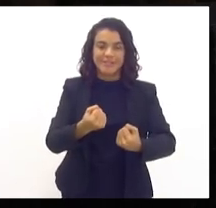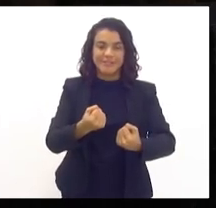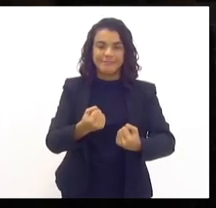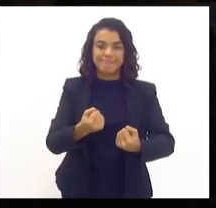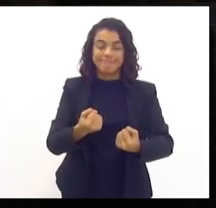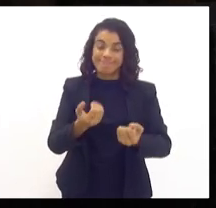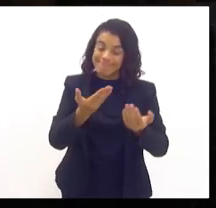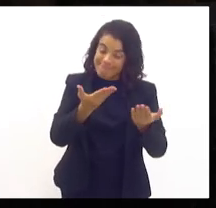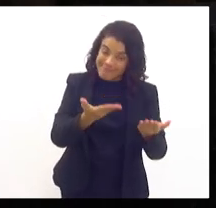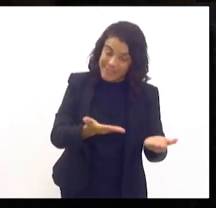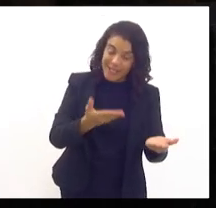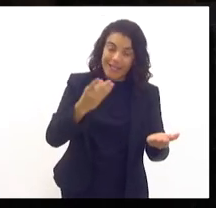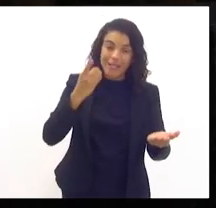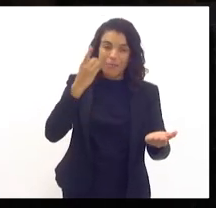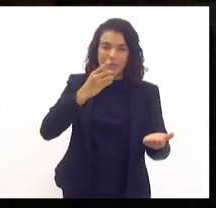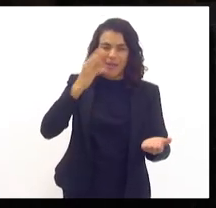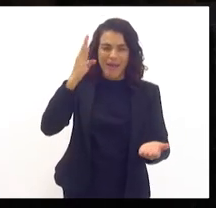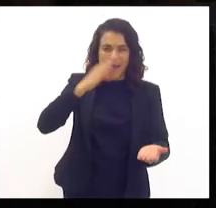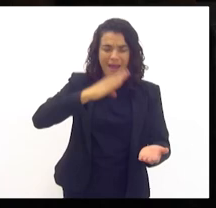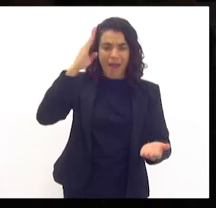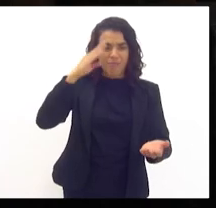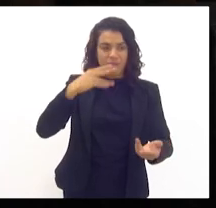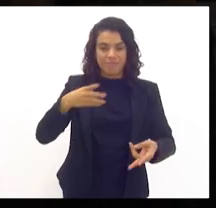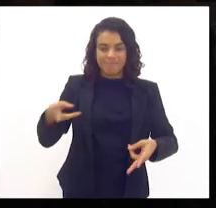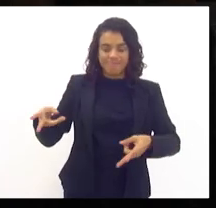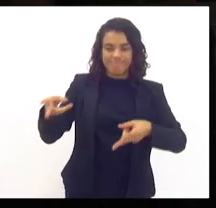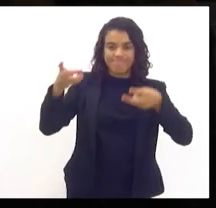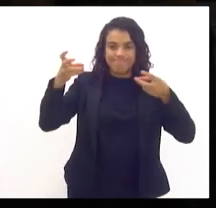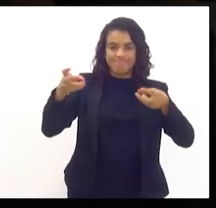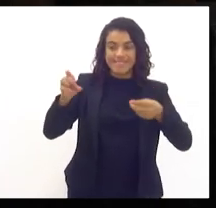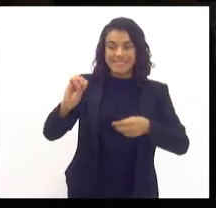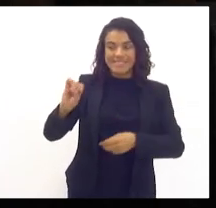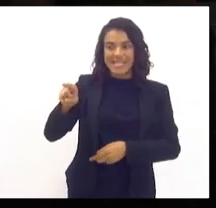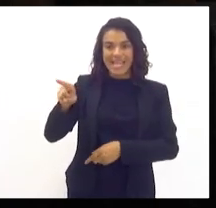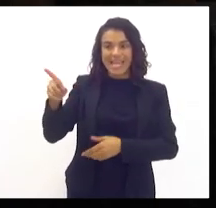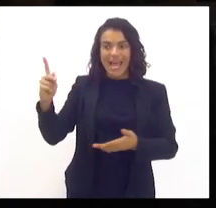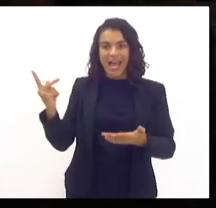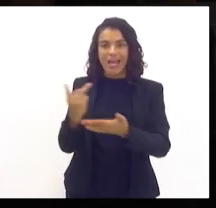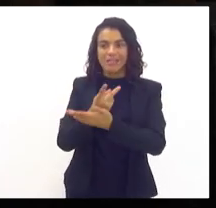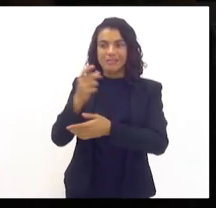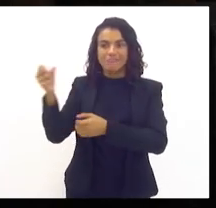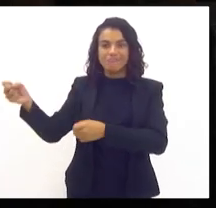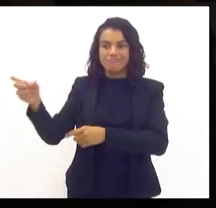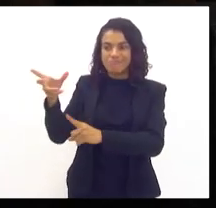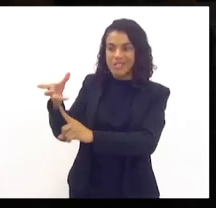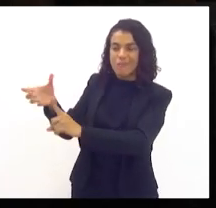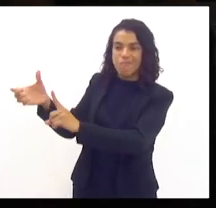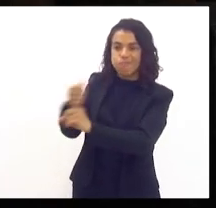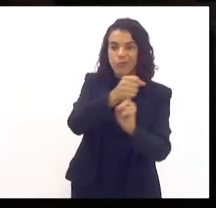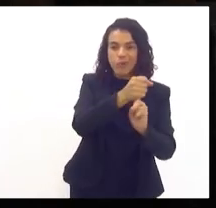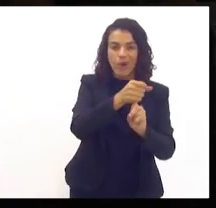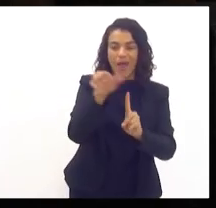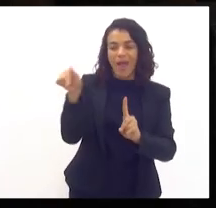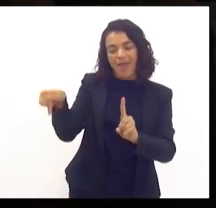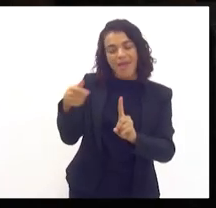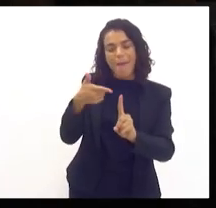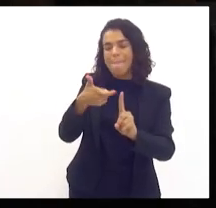E Vossa Excelência rapidamente percebeu que, se isso acontecesse, ele